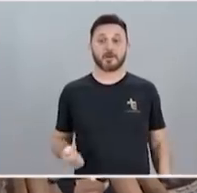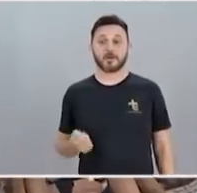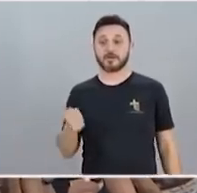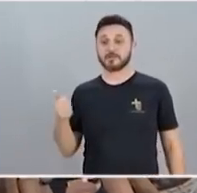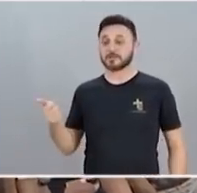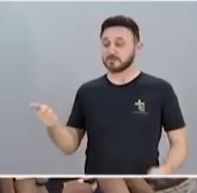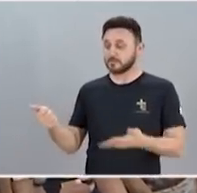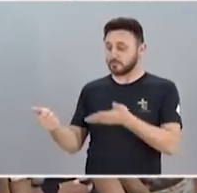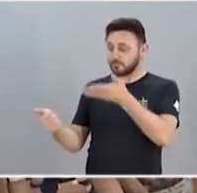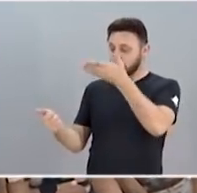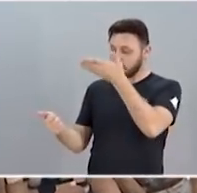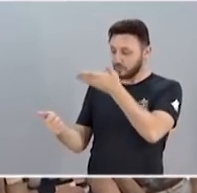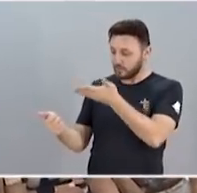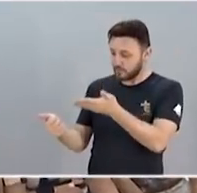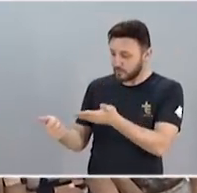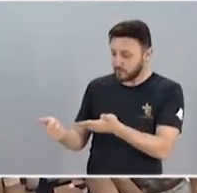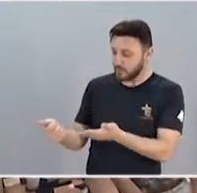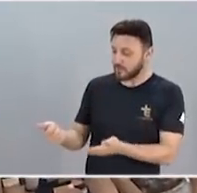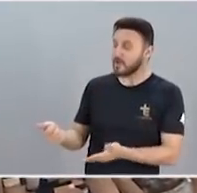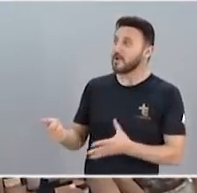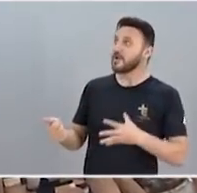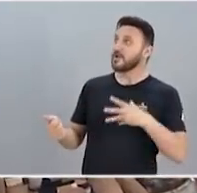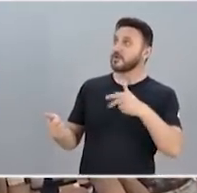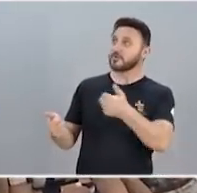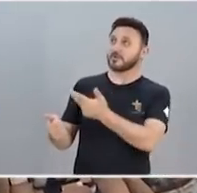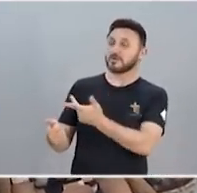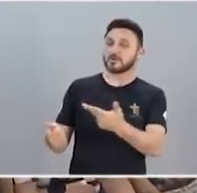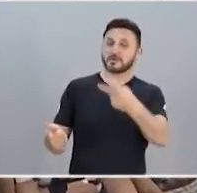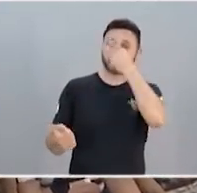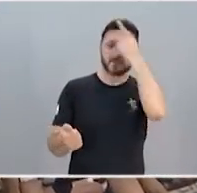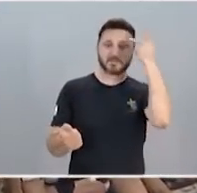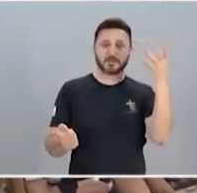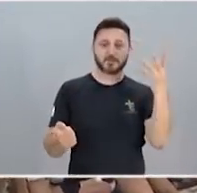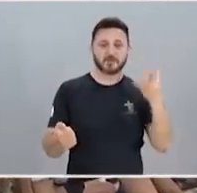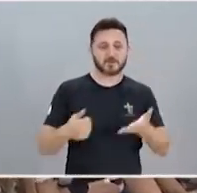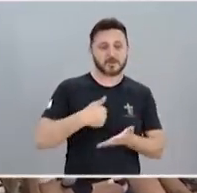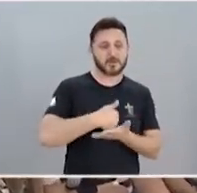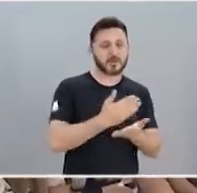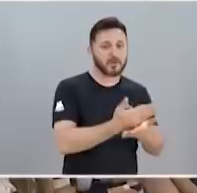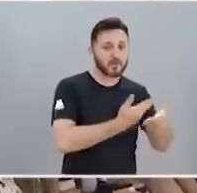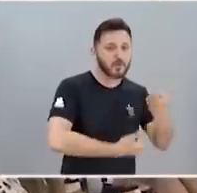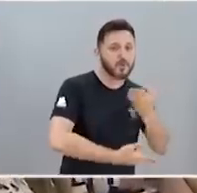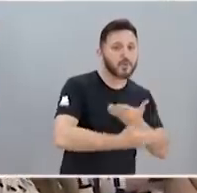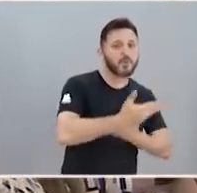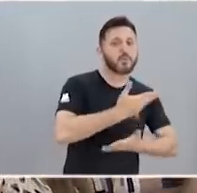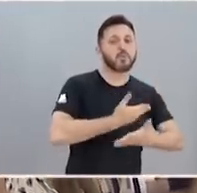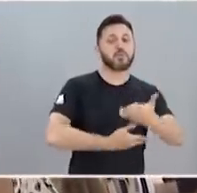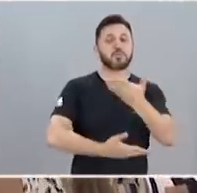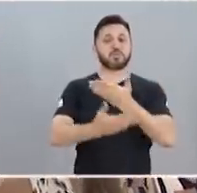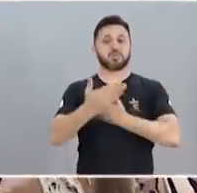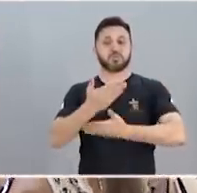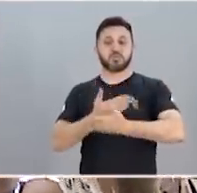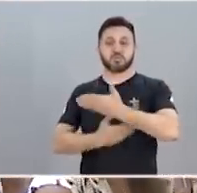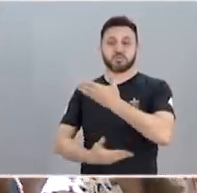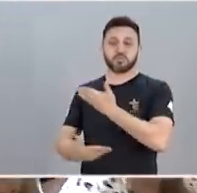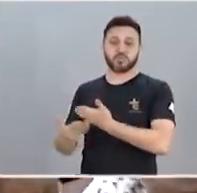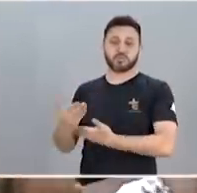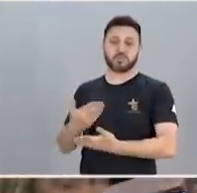mas este pouco nós queremos com os irmãos